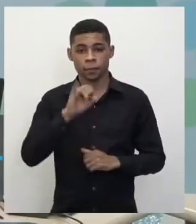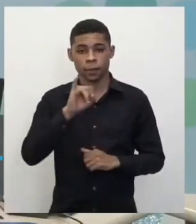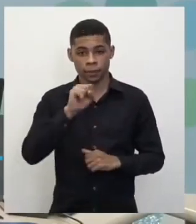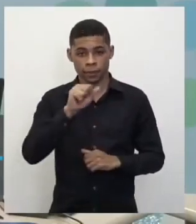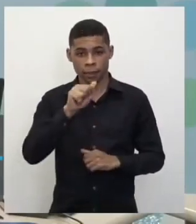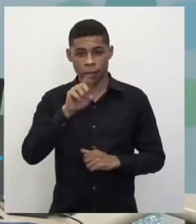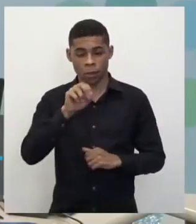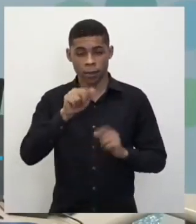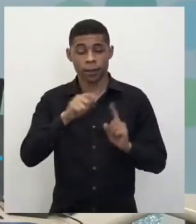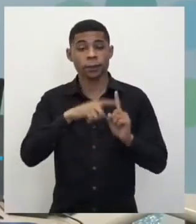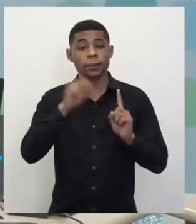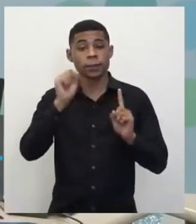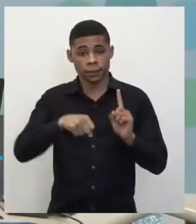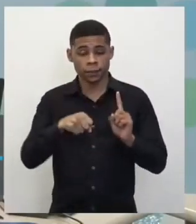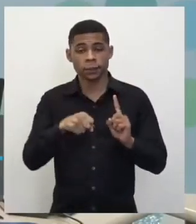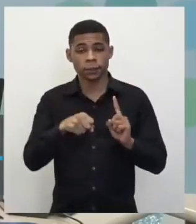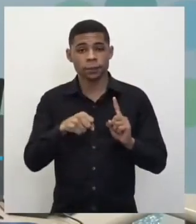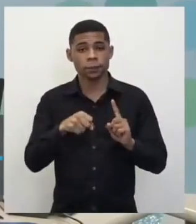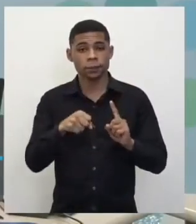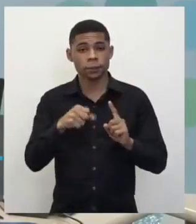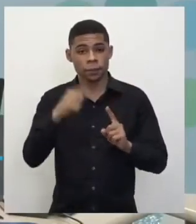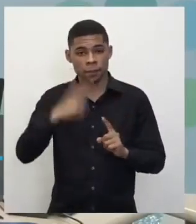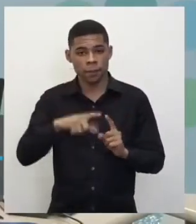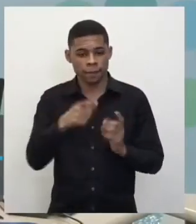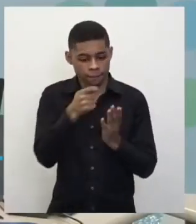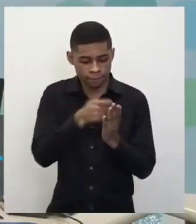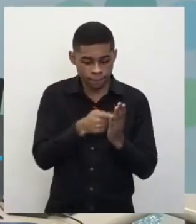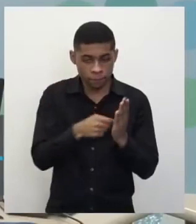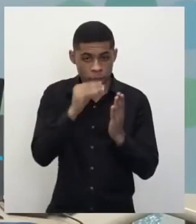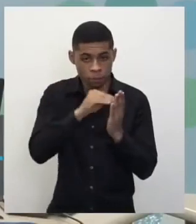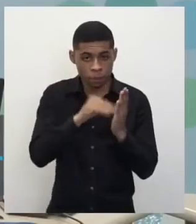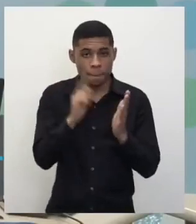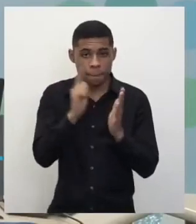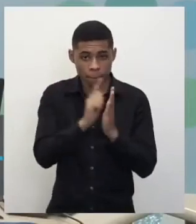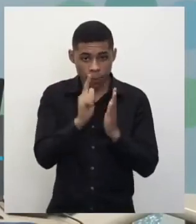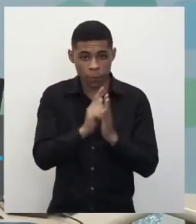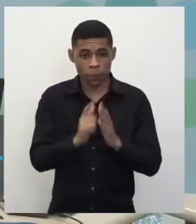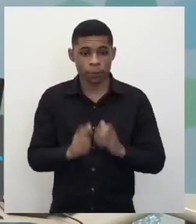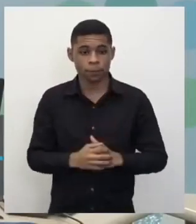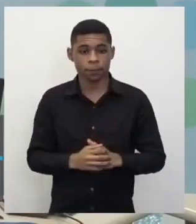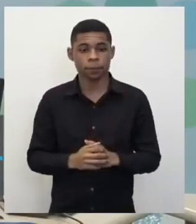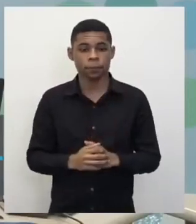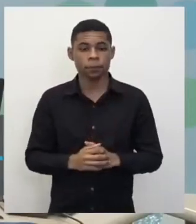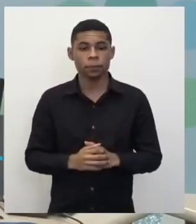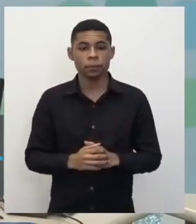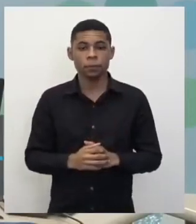Isadora, sim, e ela fez o roteiro em uma folha de papel.